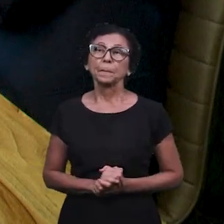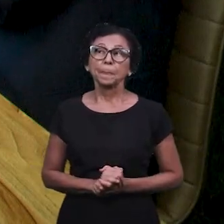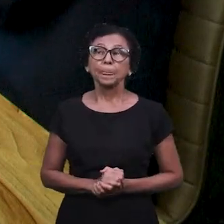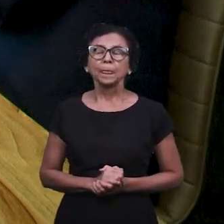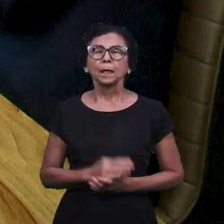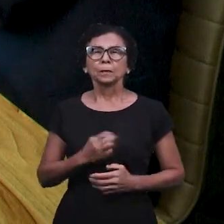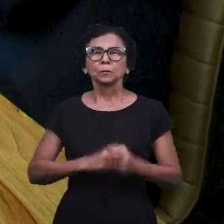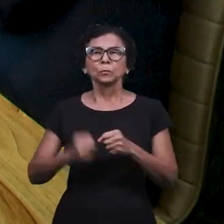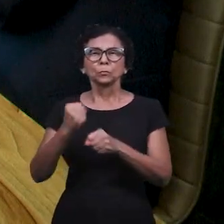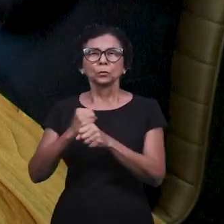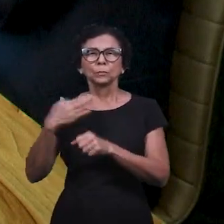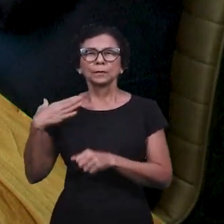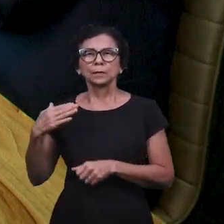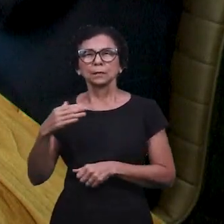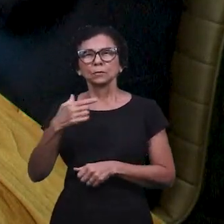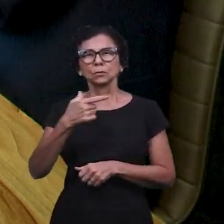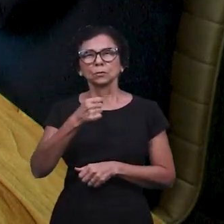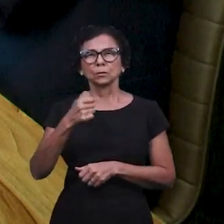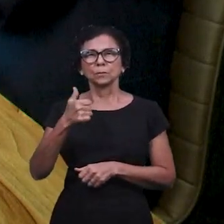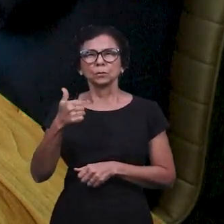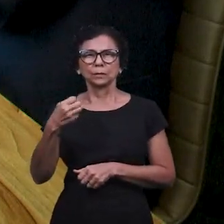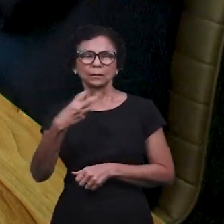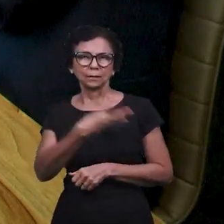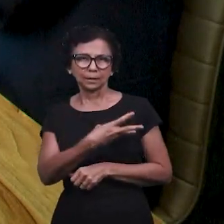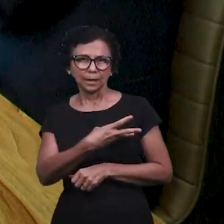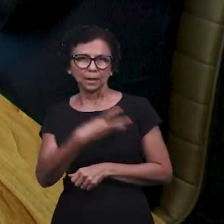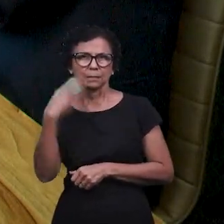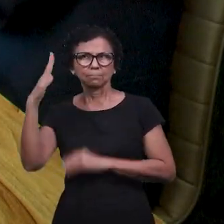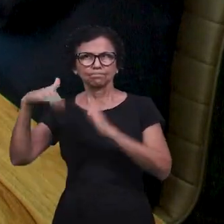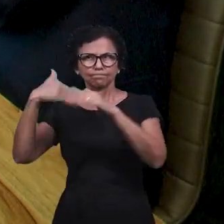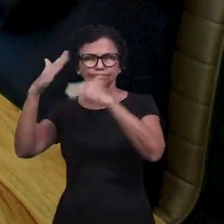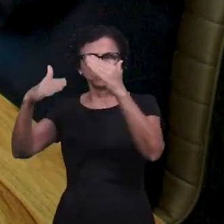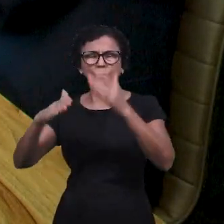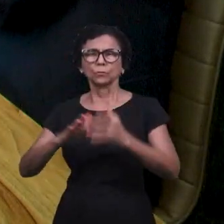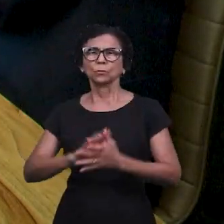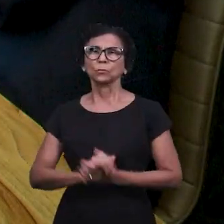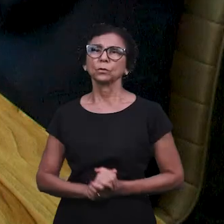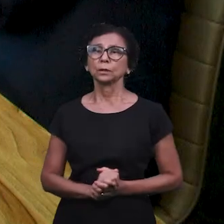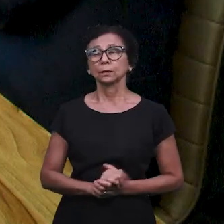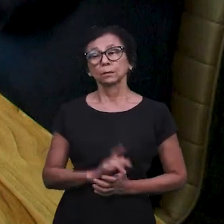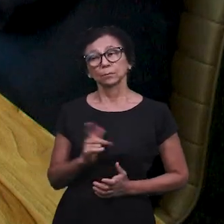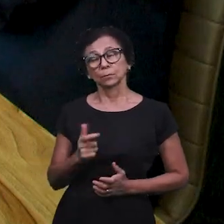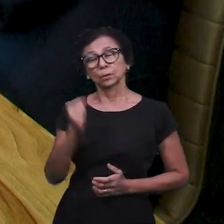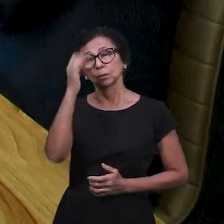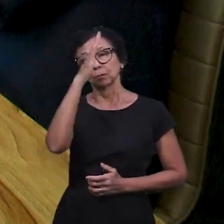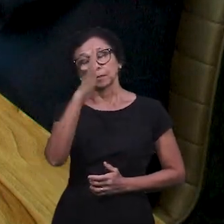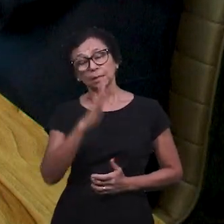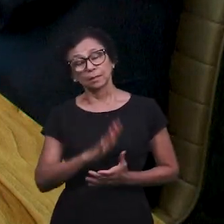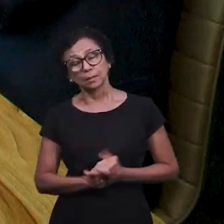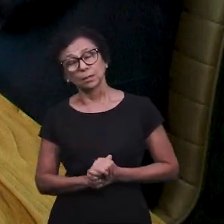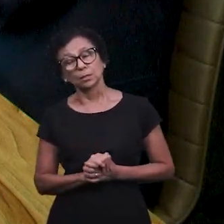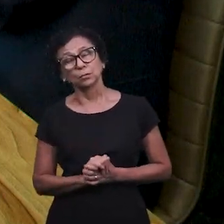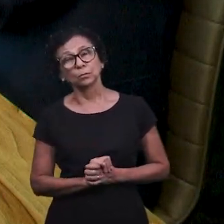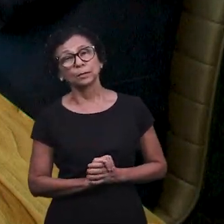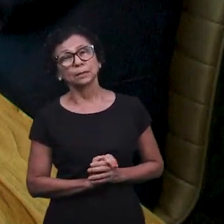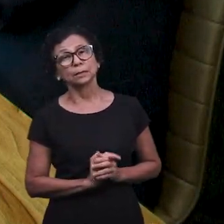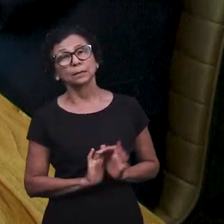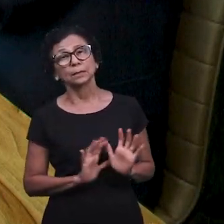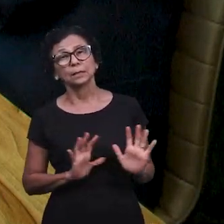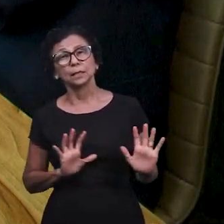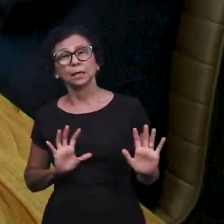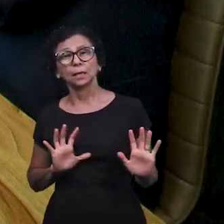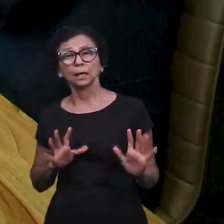promulgação, com a criação da lei anticorrupção, em razão, inclusive, de pressões, porque o Brasil queria integrar o CDE e havia pressões do